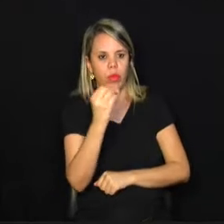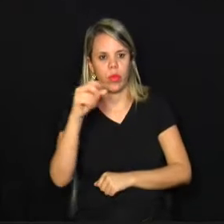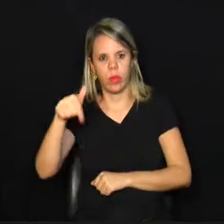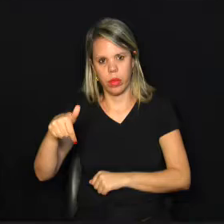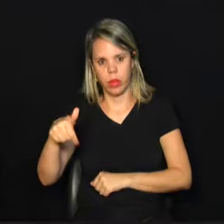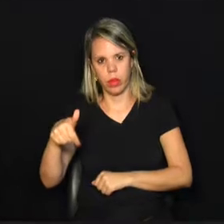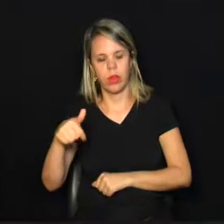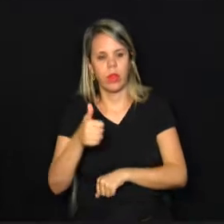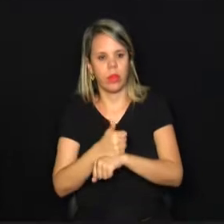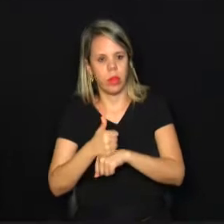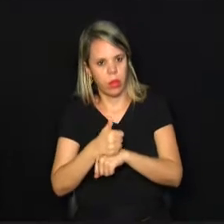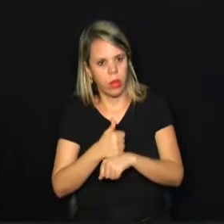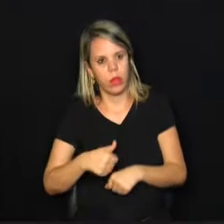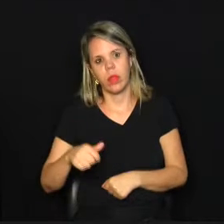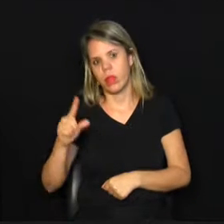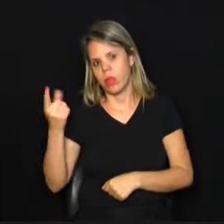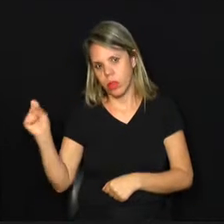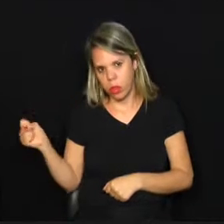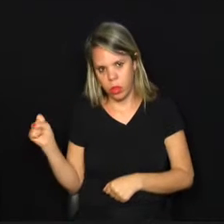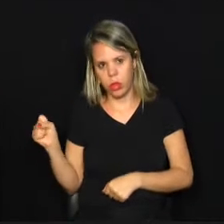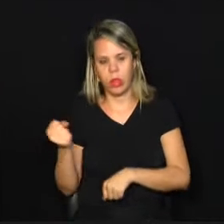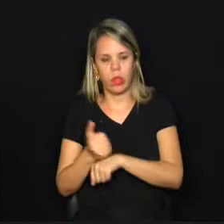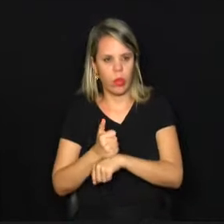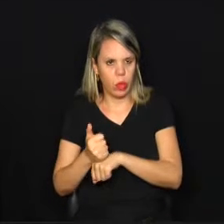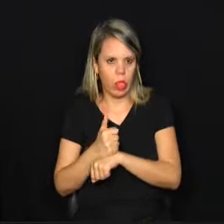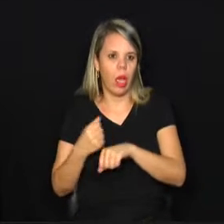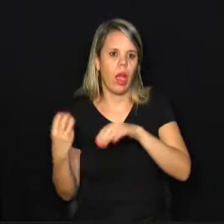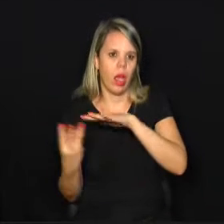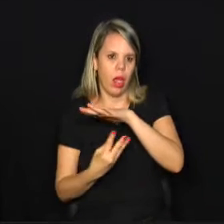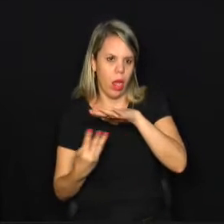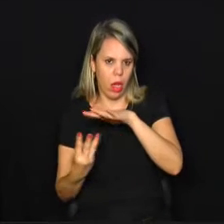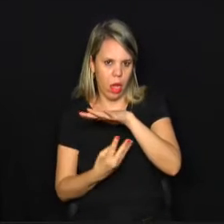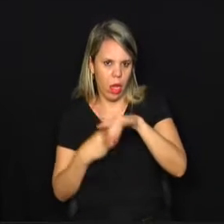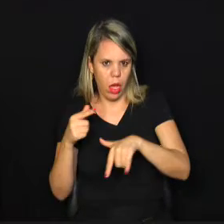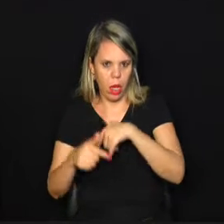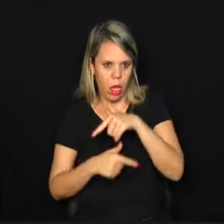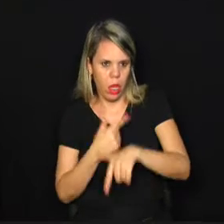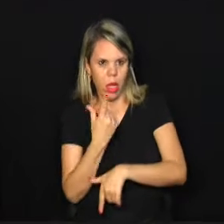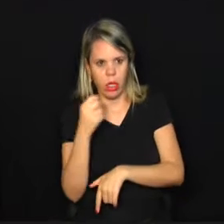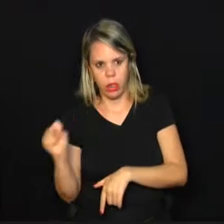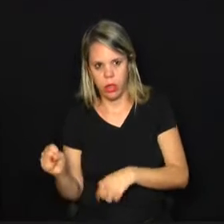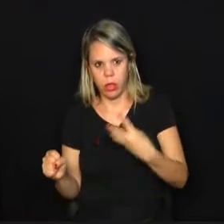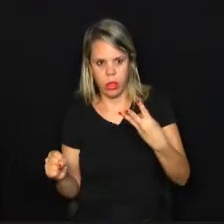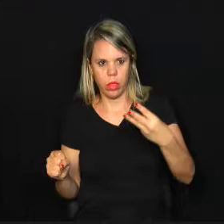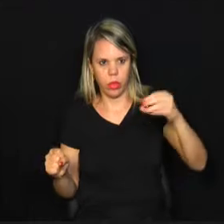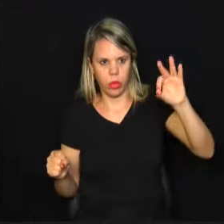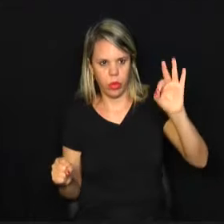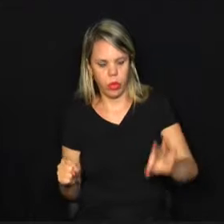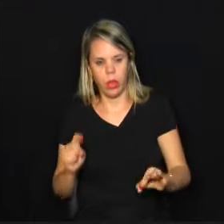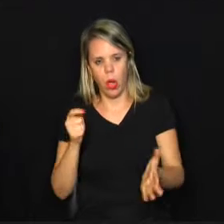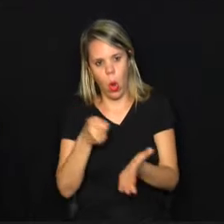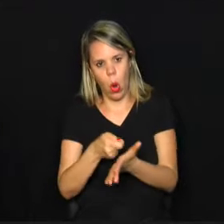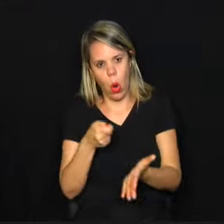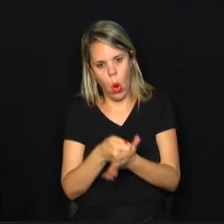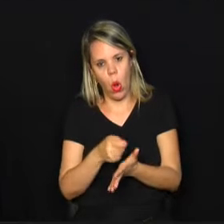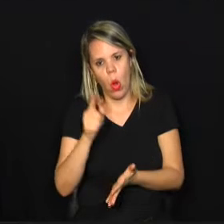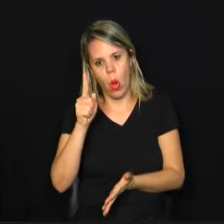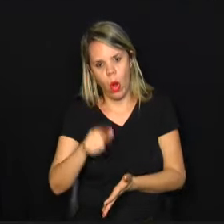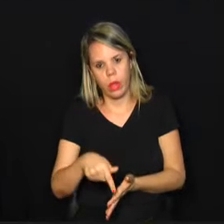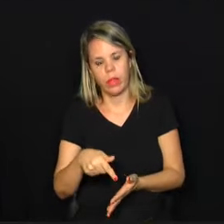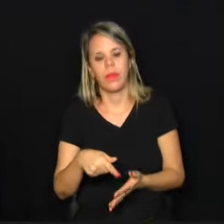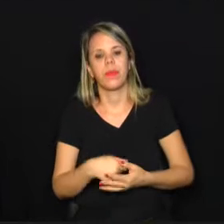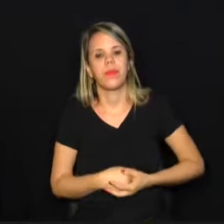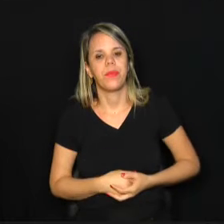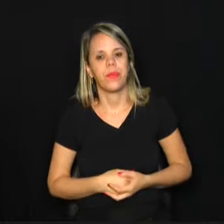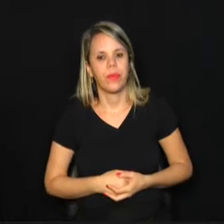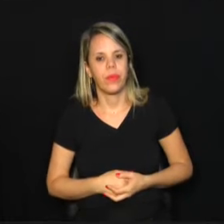de comissão em 18 cargos de comissão, sendo que desses 18, 30% obrigatoriamente devem ser